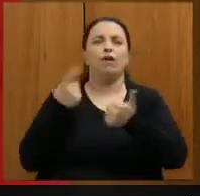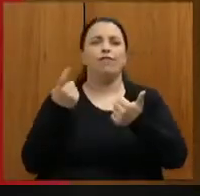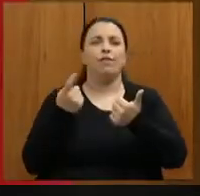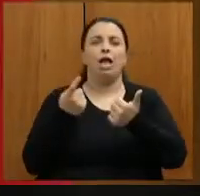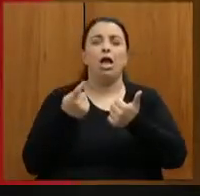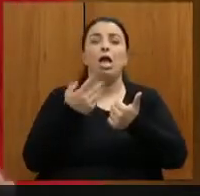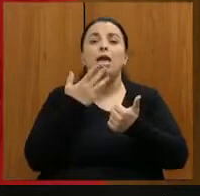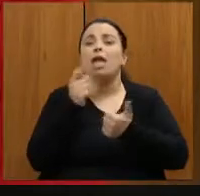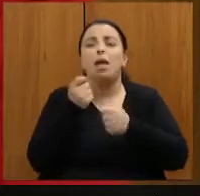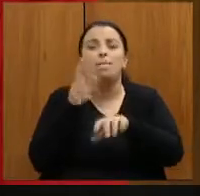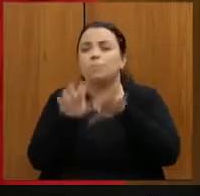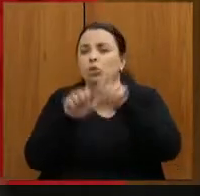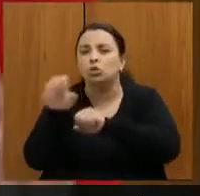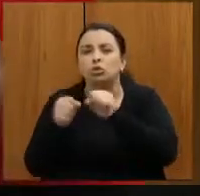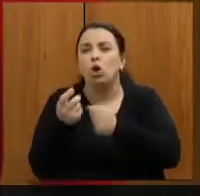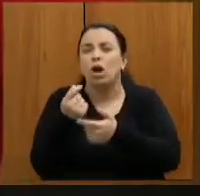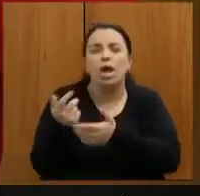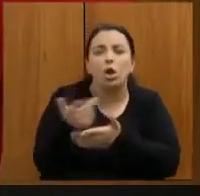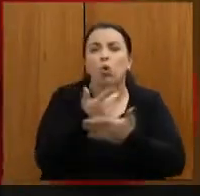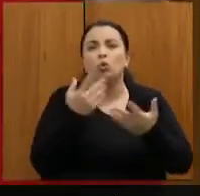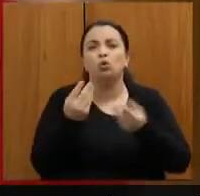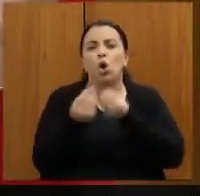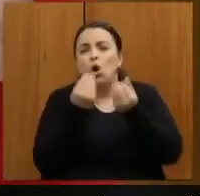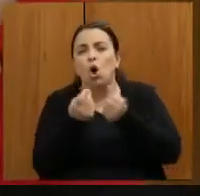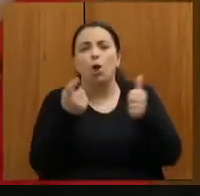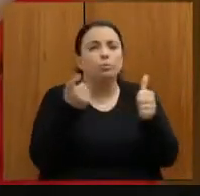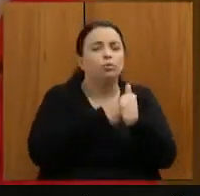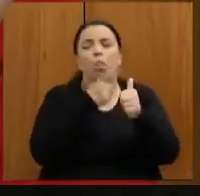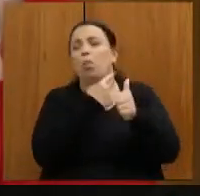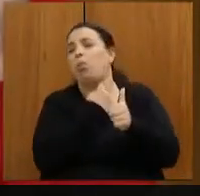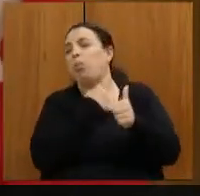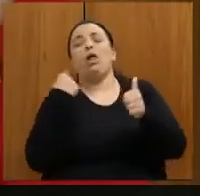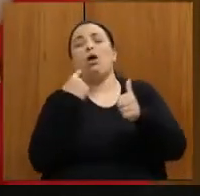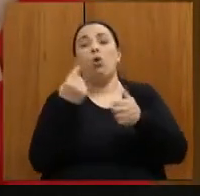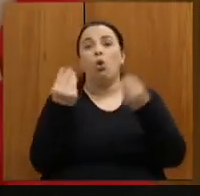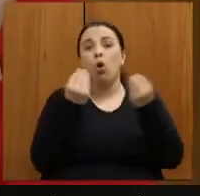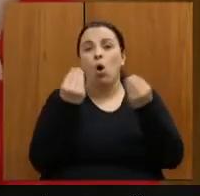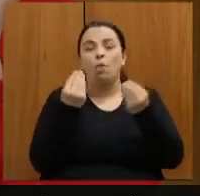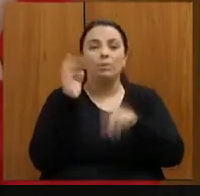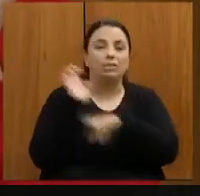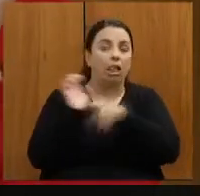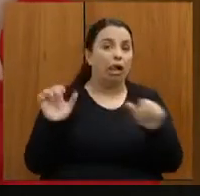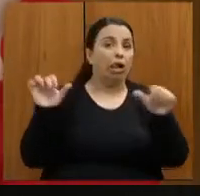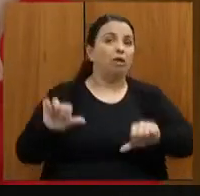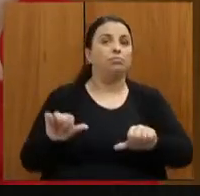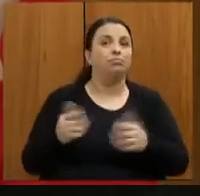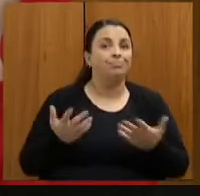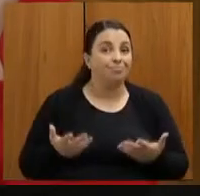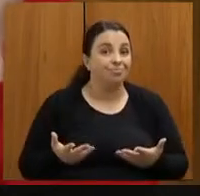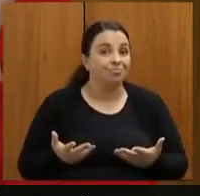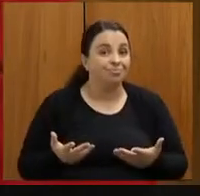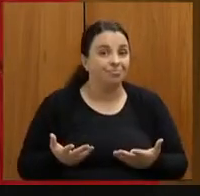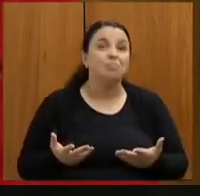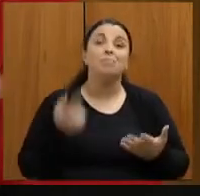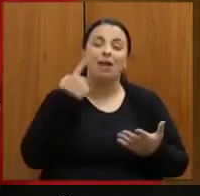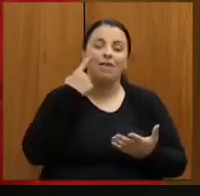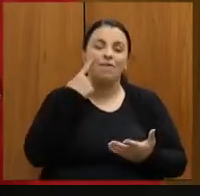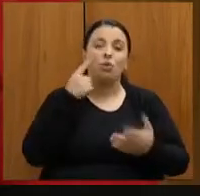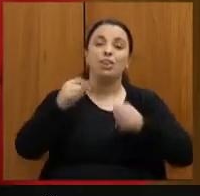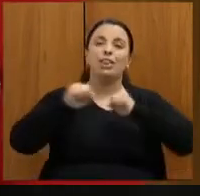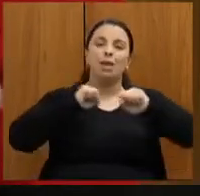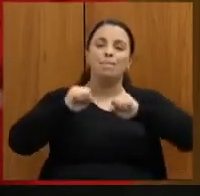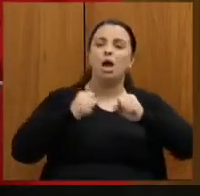buscar tanto de recurso No entanto quando é que nós estouramos o endividamento no estado para que a gente possa fazer o debate